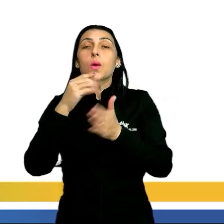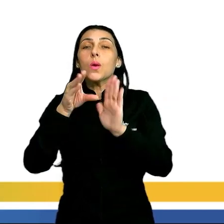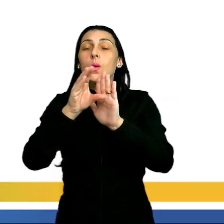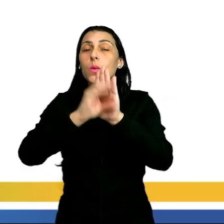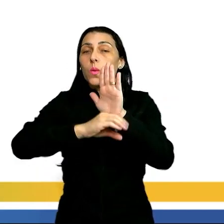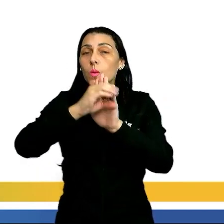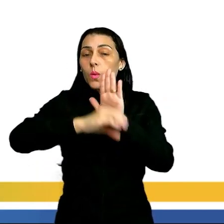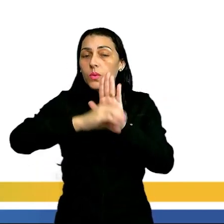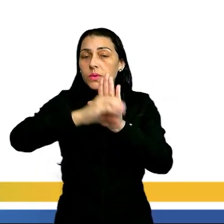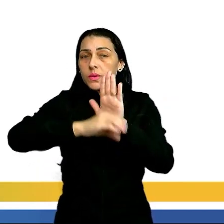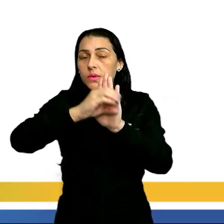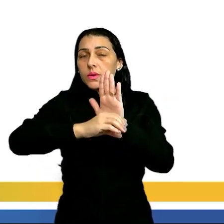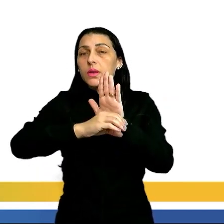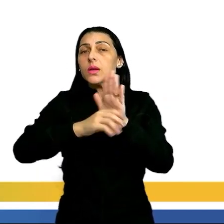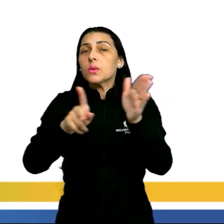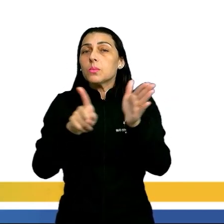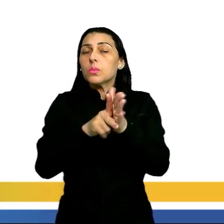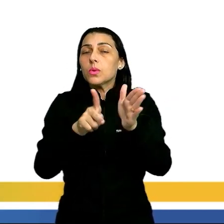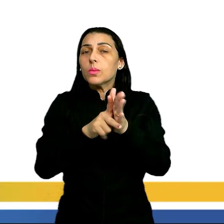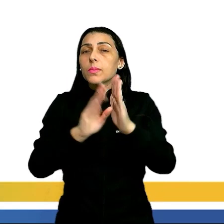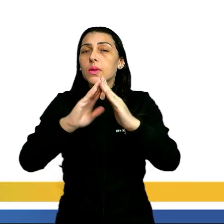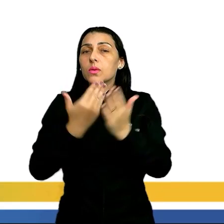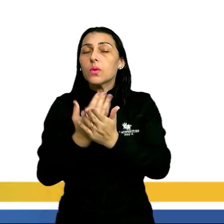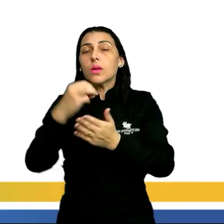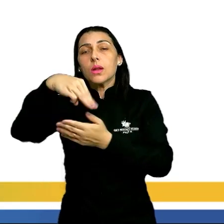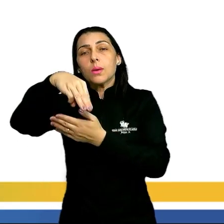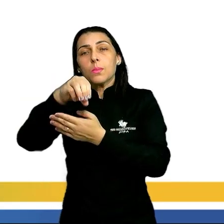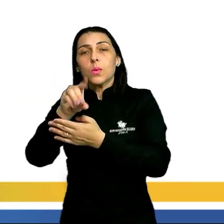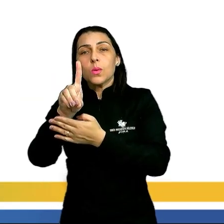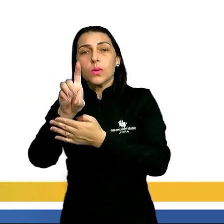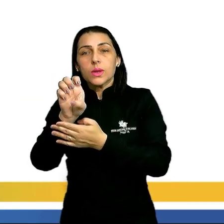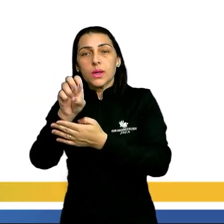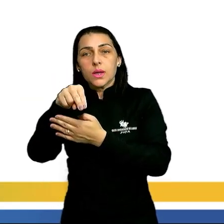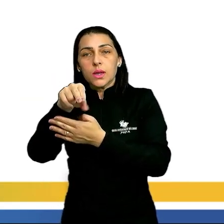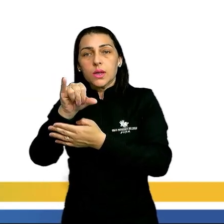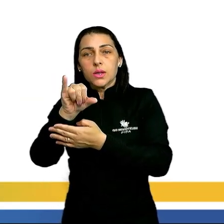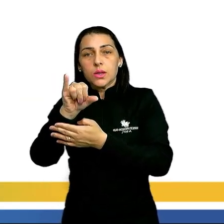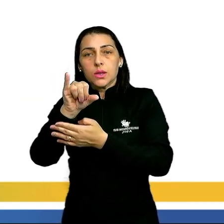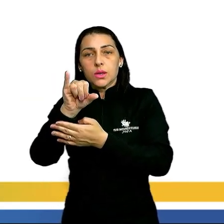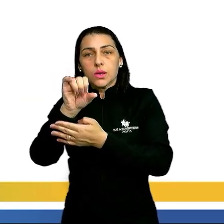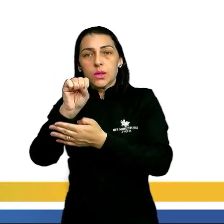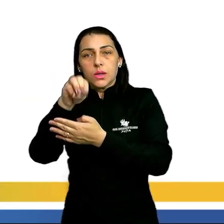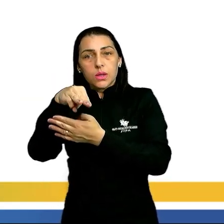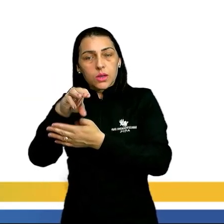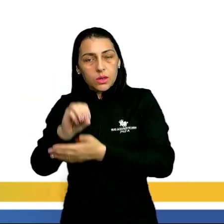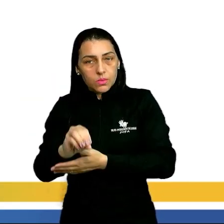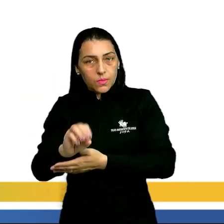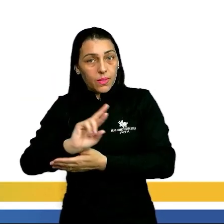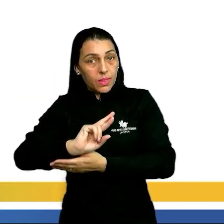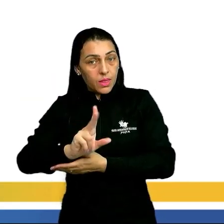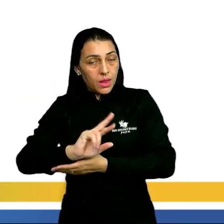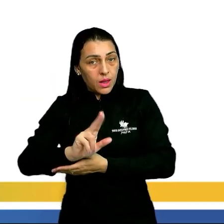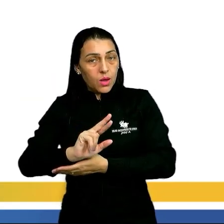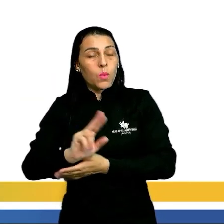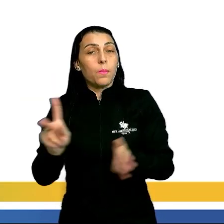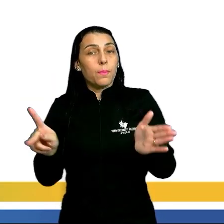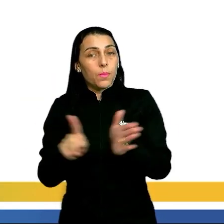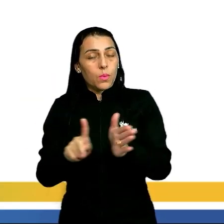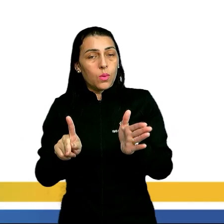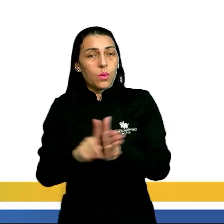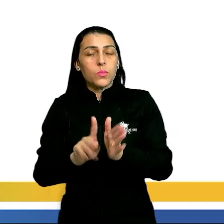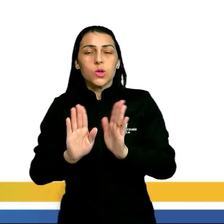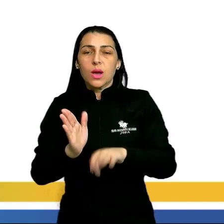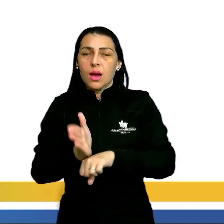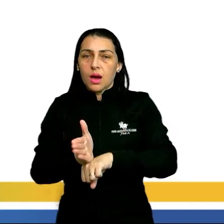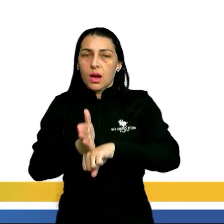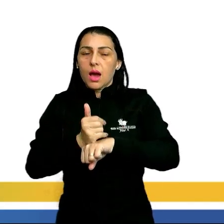estéticos vigentes do modernismo. Então, nós estamos falando de pré-modernismo, não no modernismo em si, embora eu